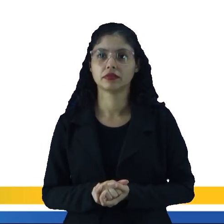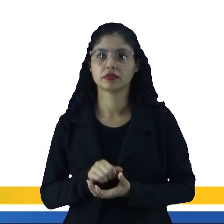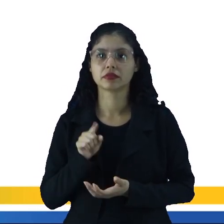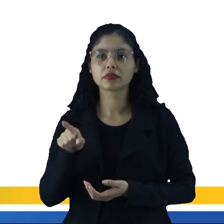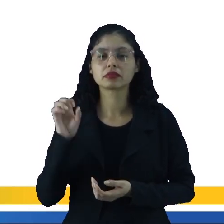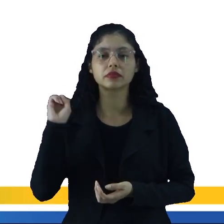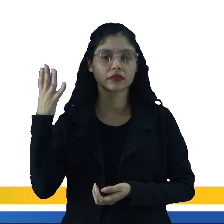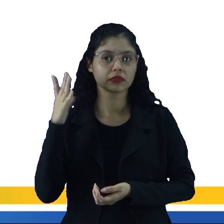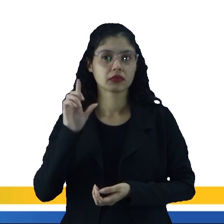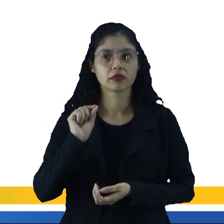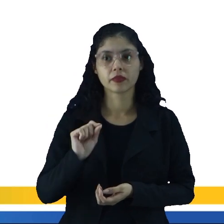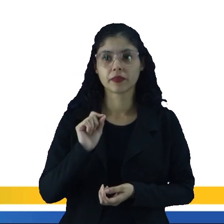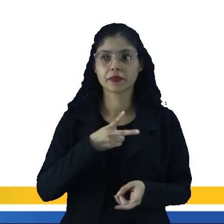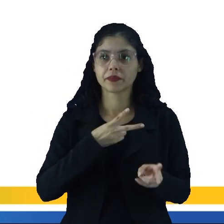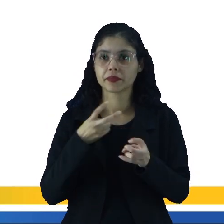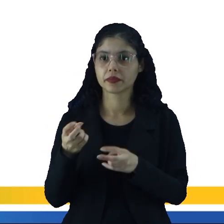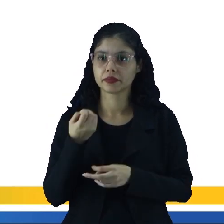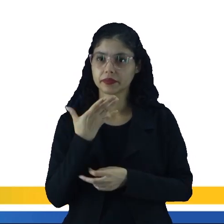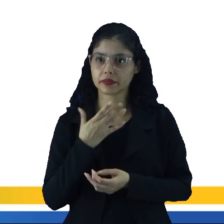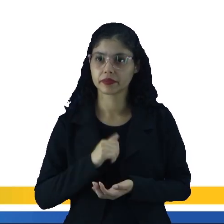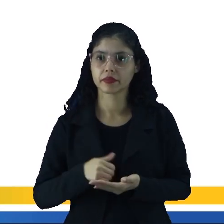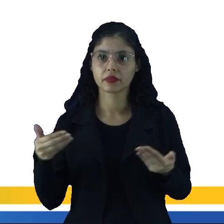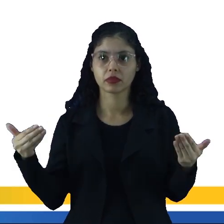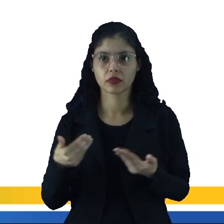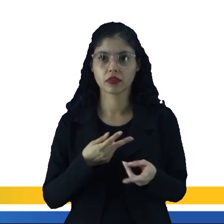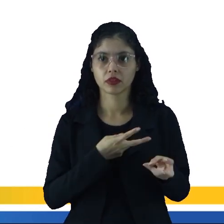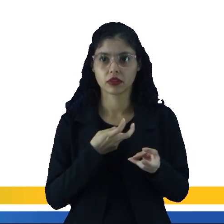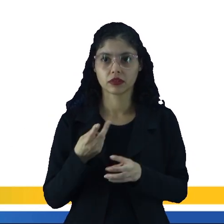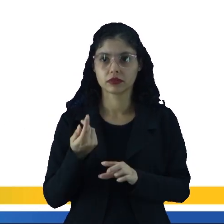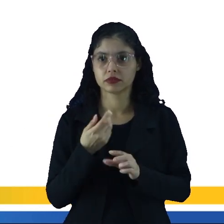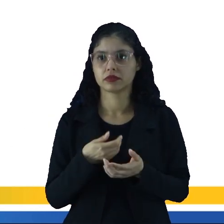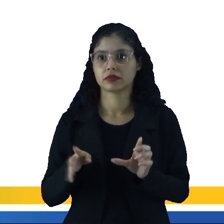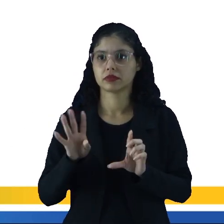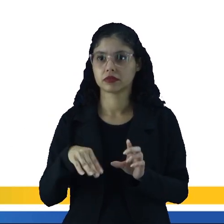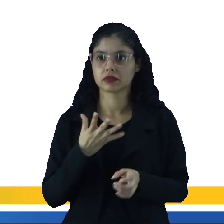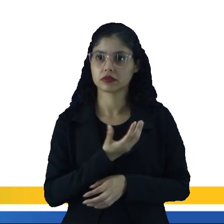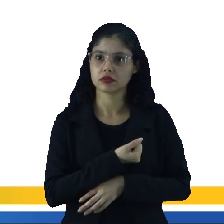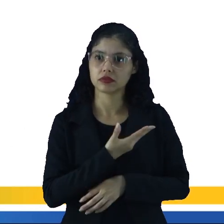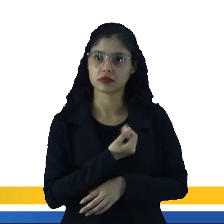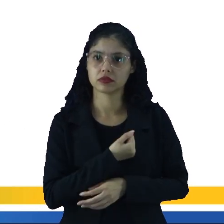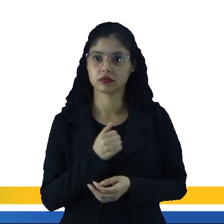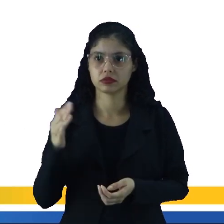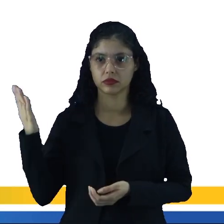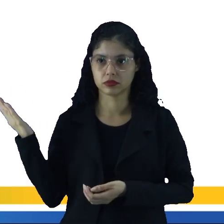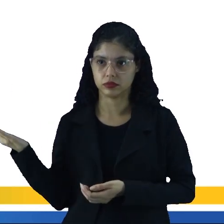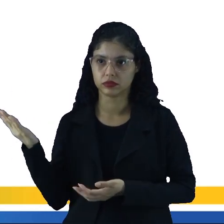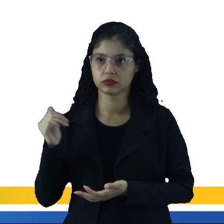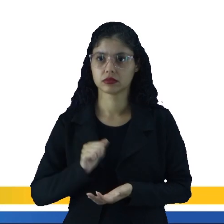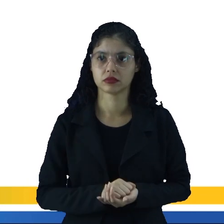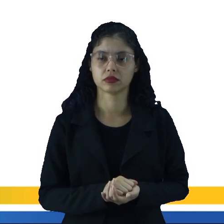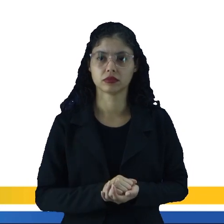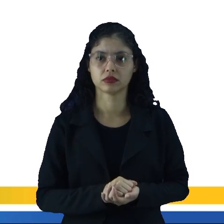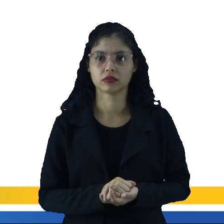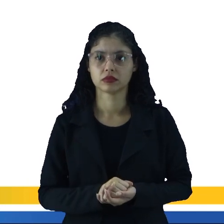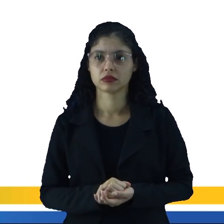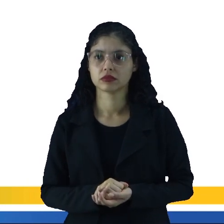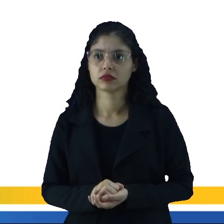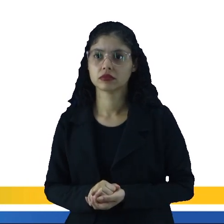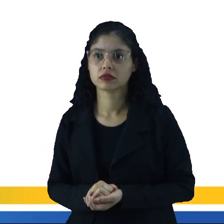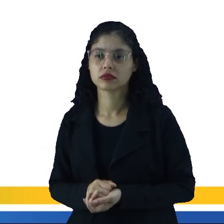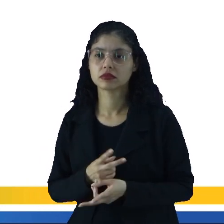Nesse caso aí, observem bem. Agora, observe a tabela, nesse caso aí, ó, que eu vou